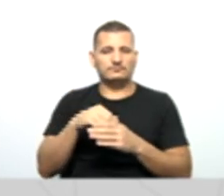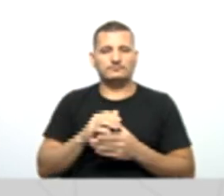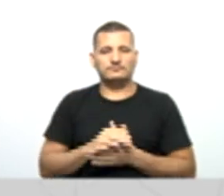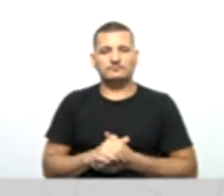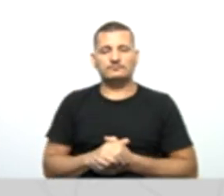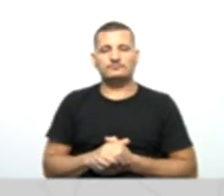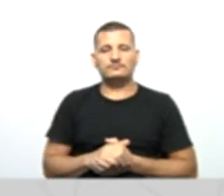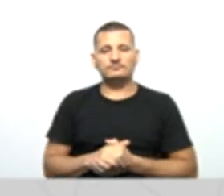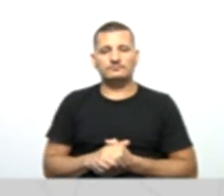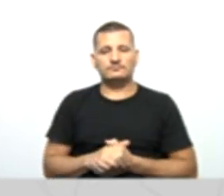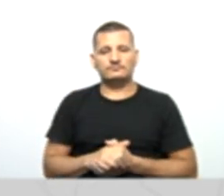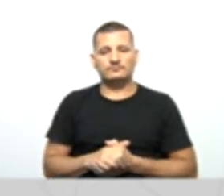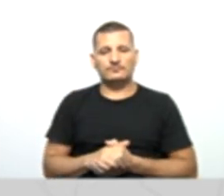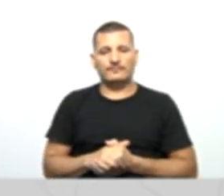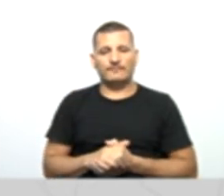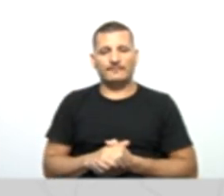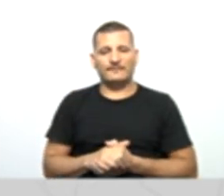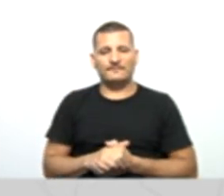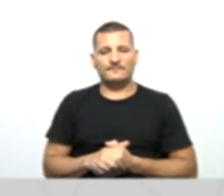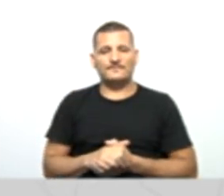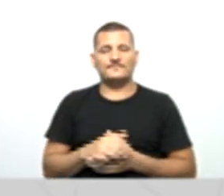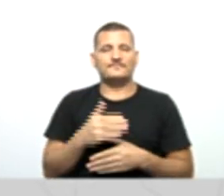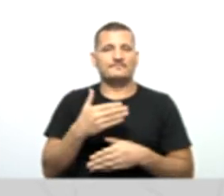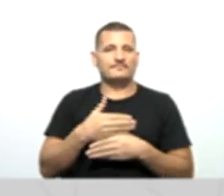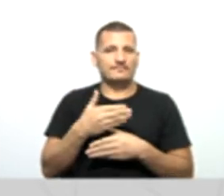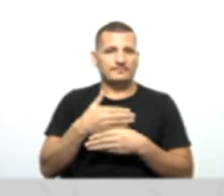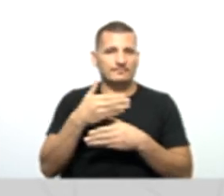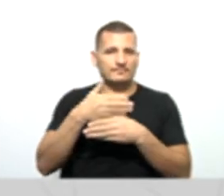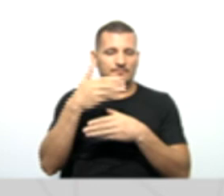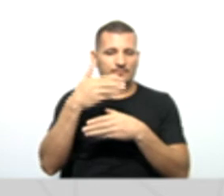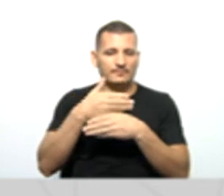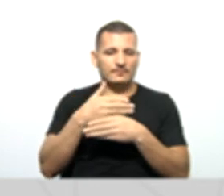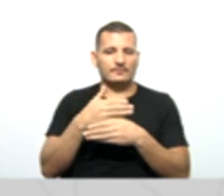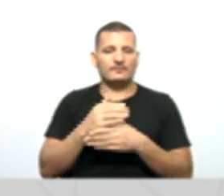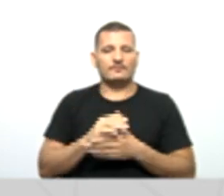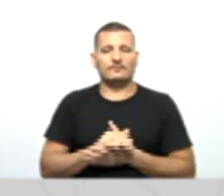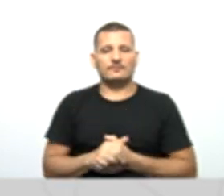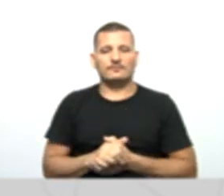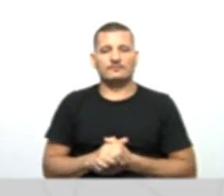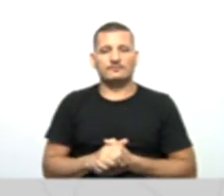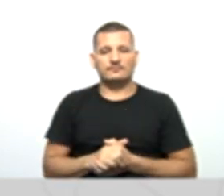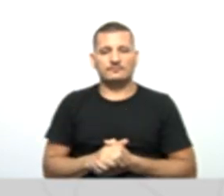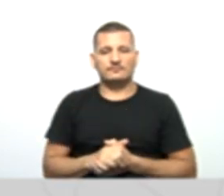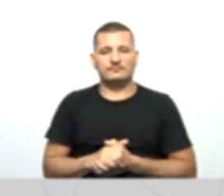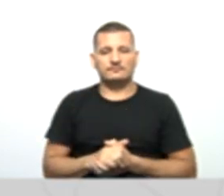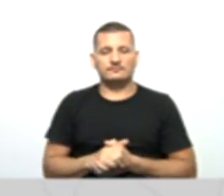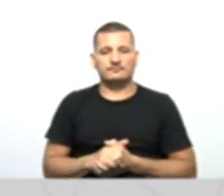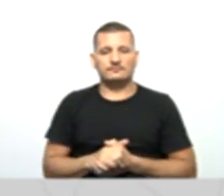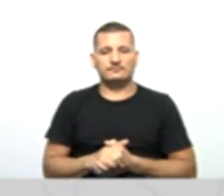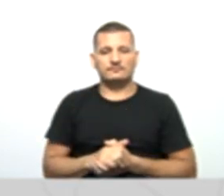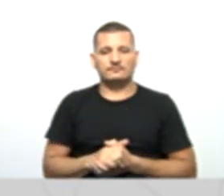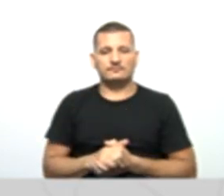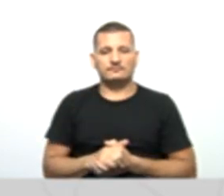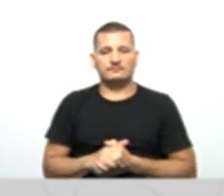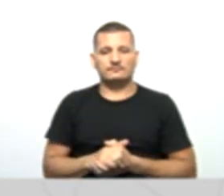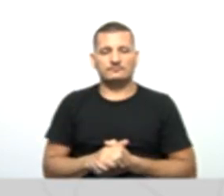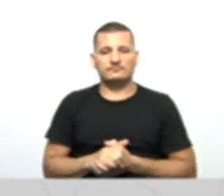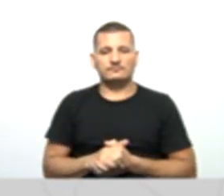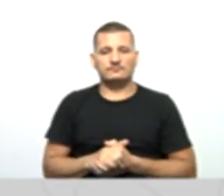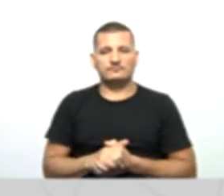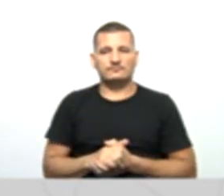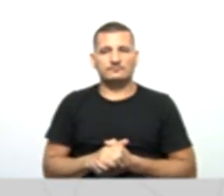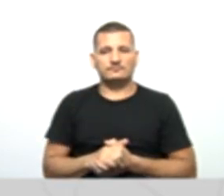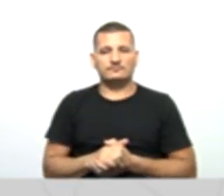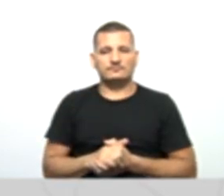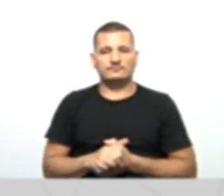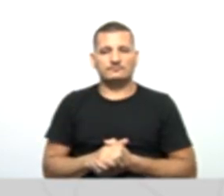atividades. Vou definir qual é a alvenaria que eu vou estar utilizando, aí eu já tenho a definição, quem é o responsável por fazer